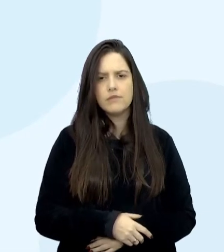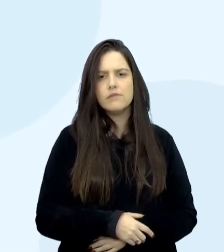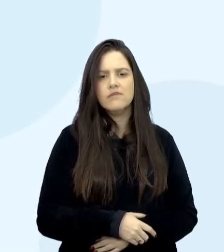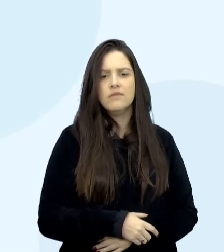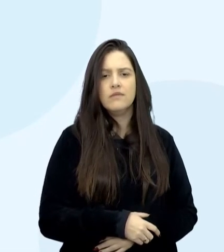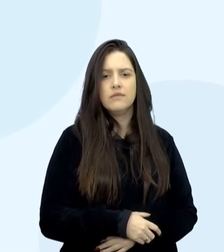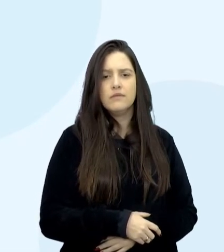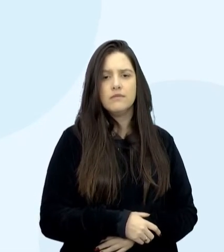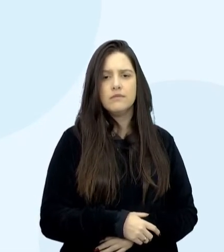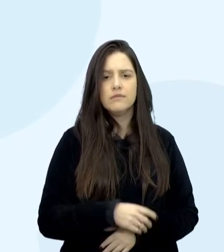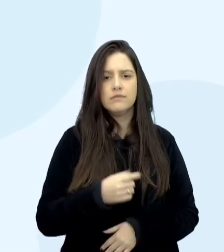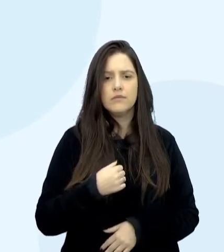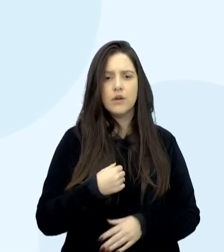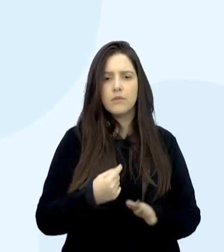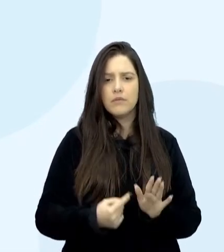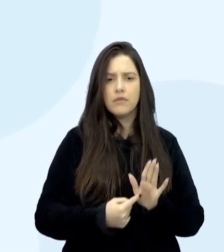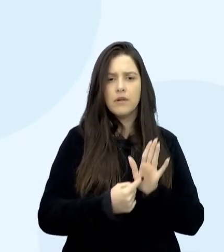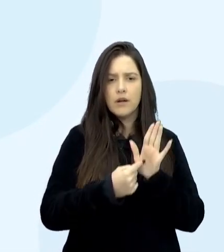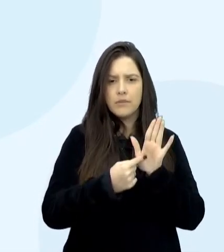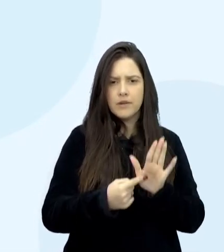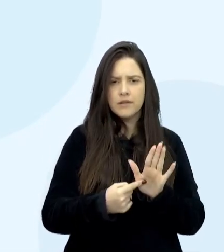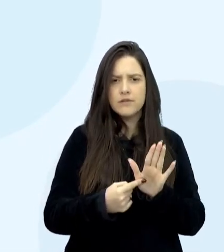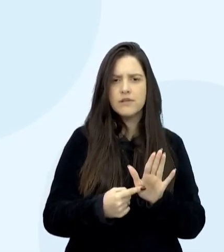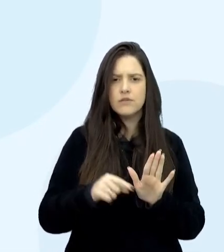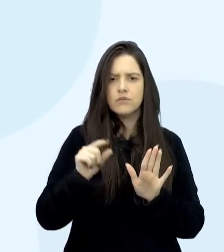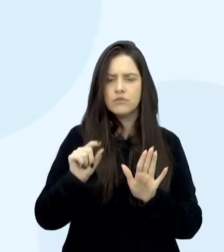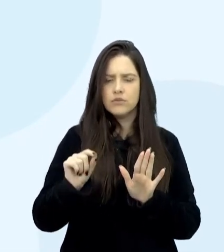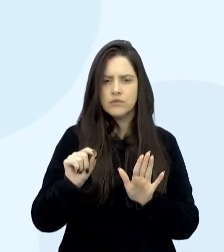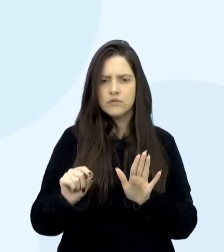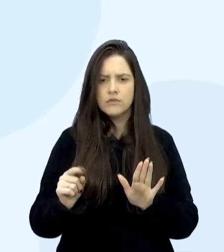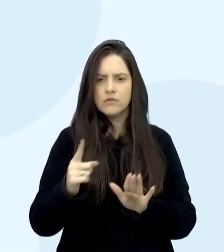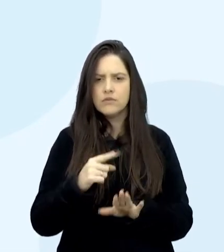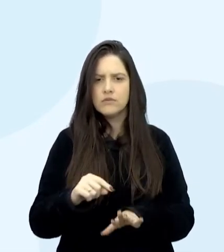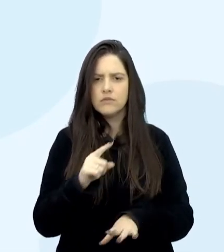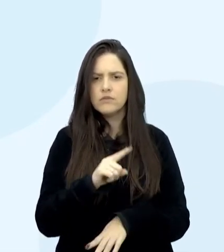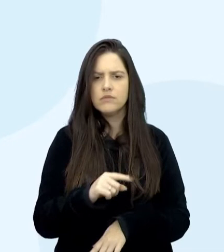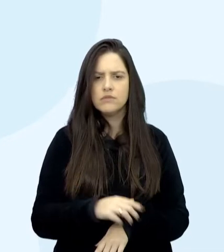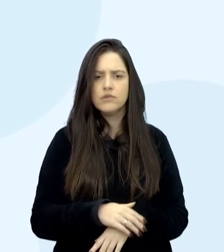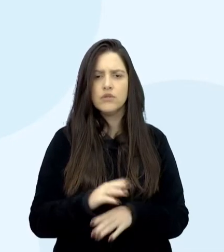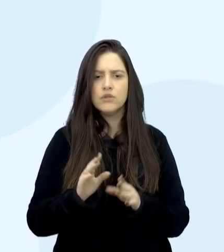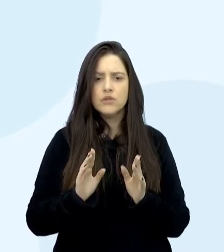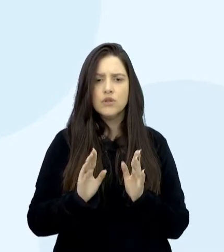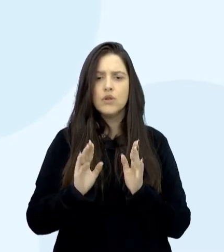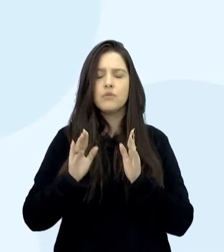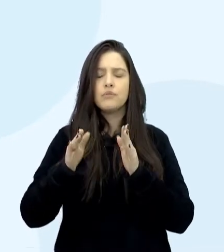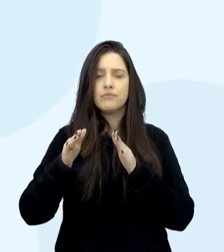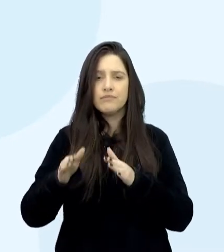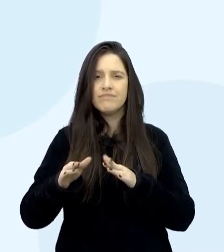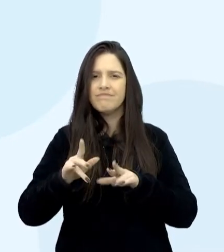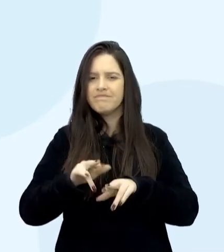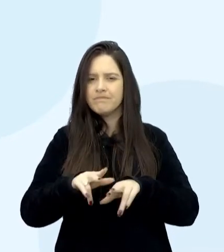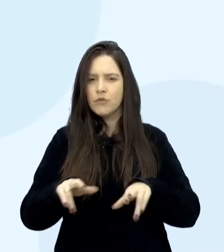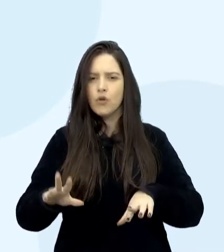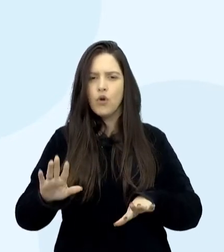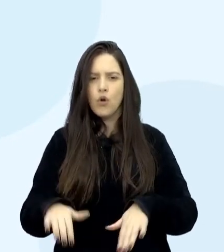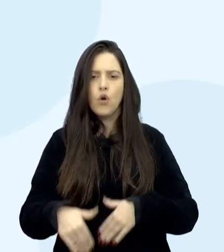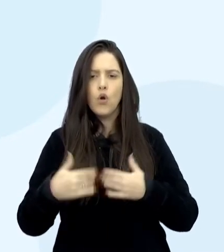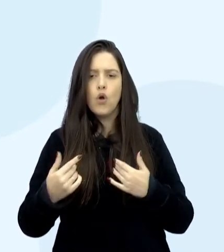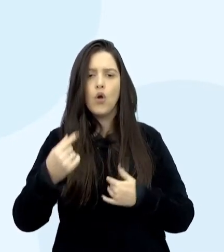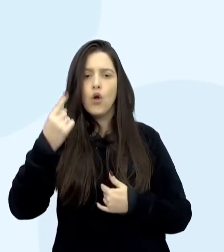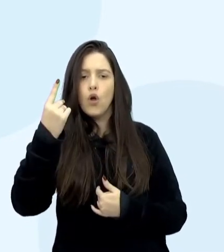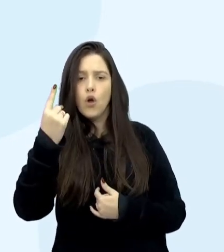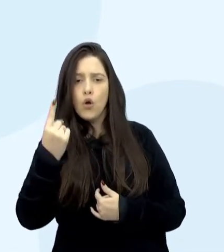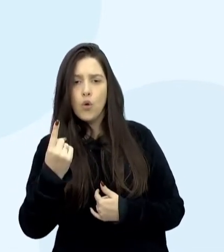A gente tem uma representação aí que a gente chama de função exponencial. Ou seja, quando uma